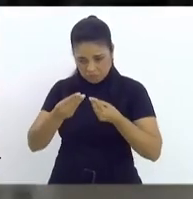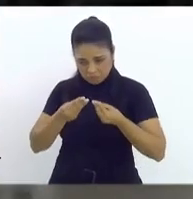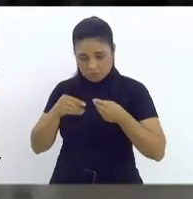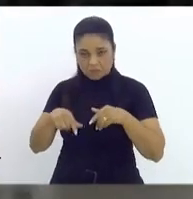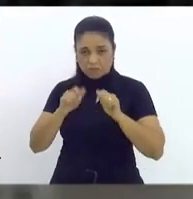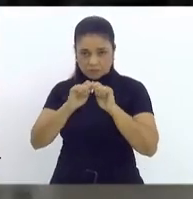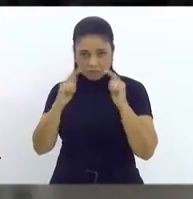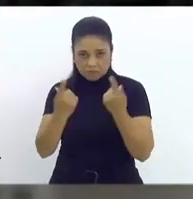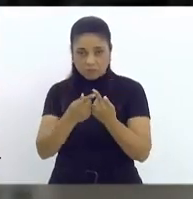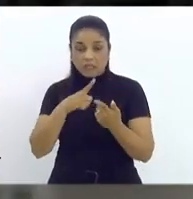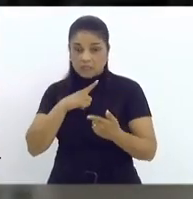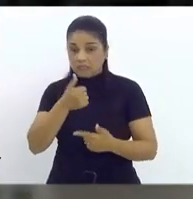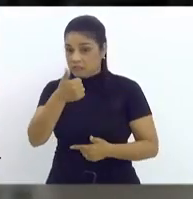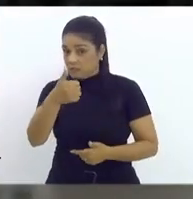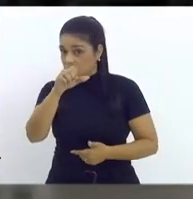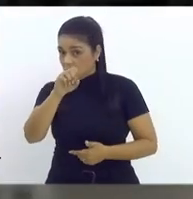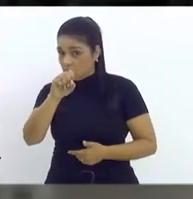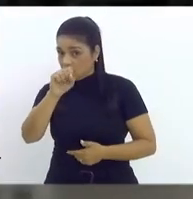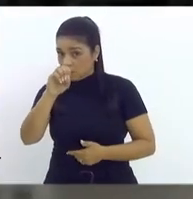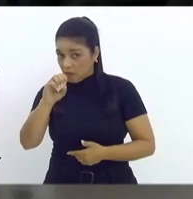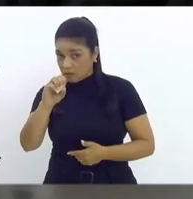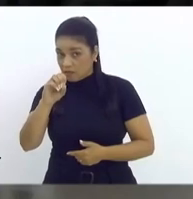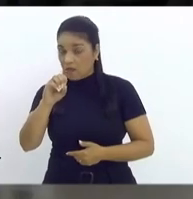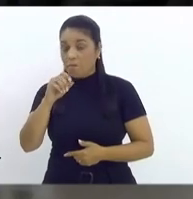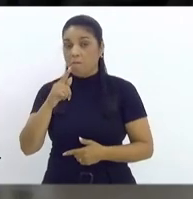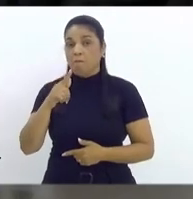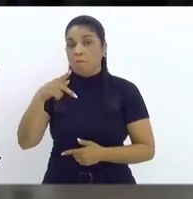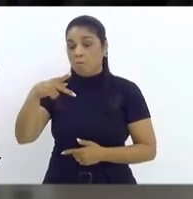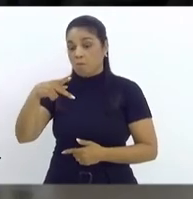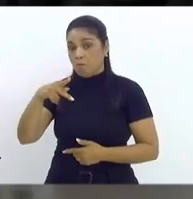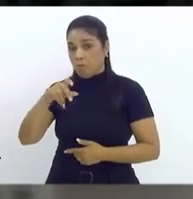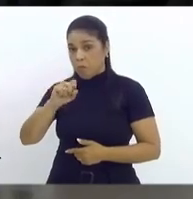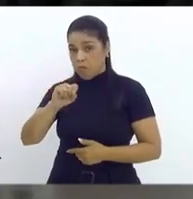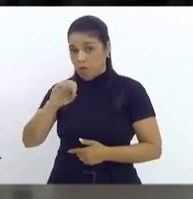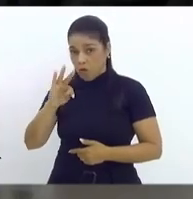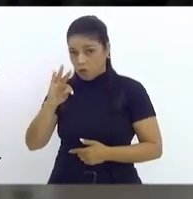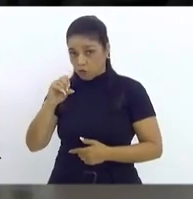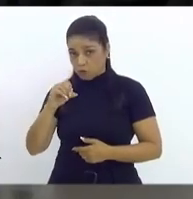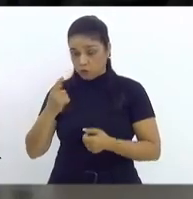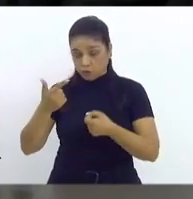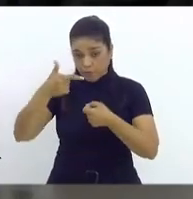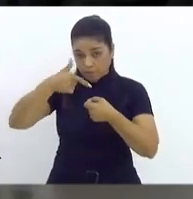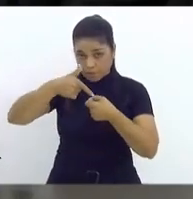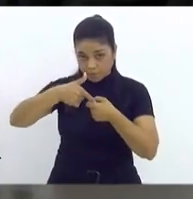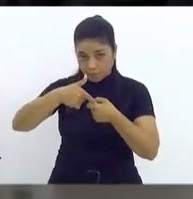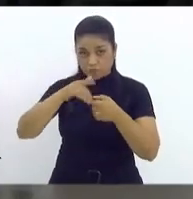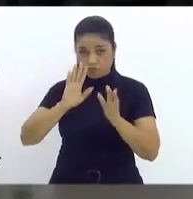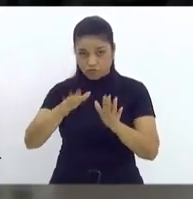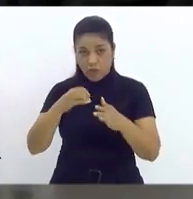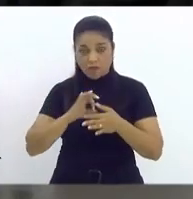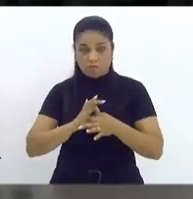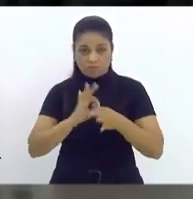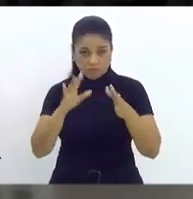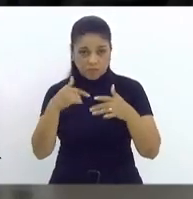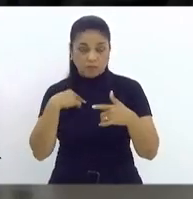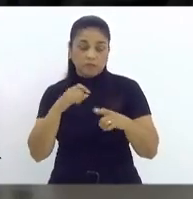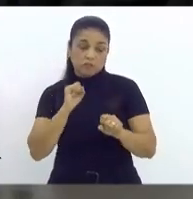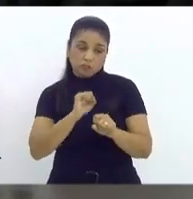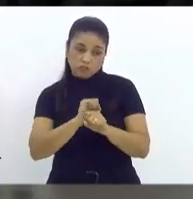aí 180 postos assim, já viabilizados, né, que são os postos que estamos esperando que os postos